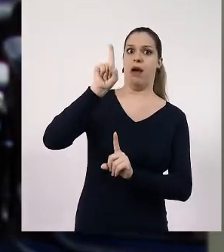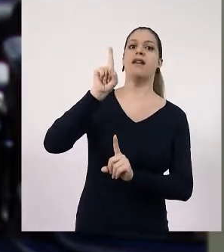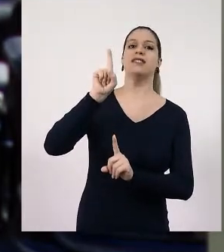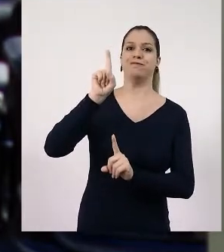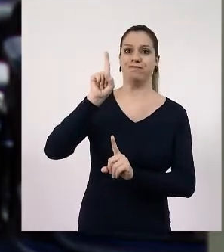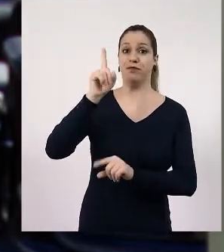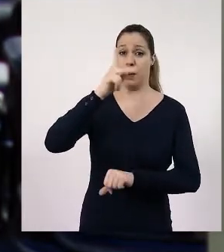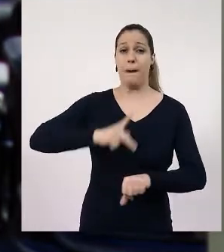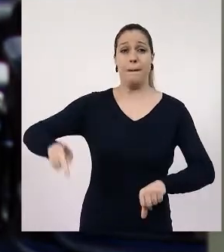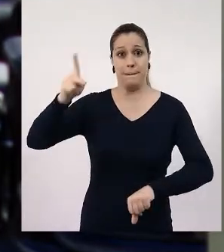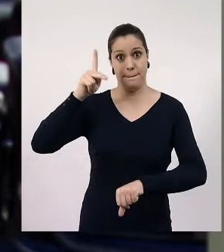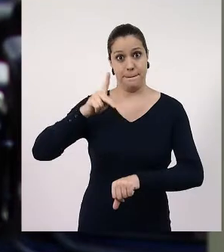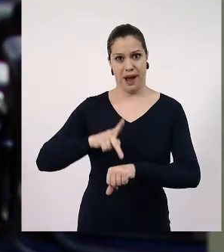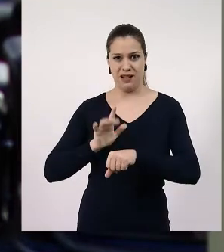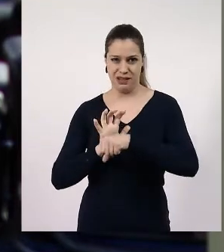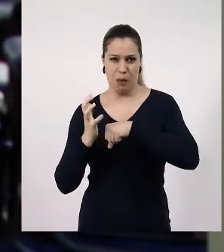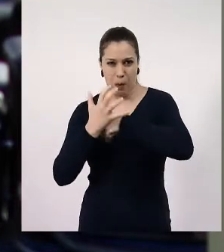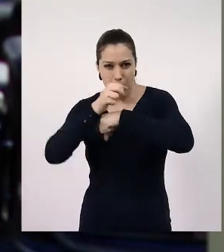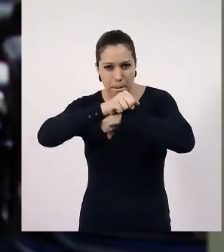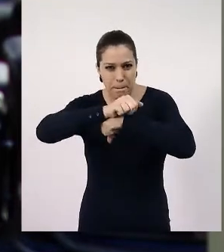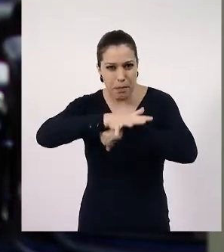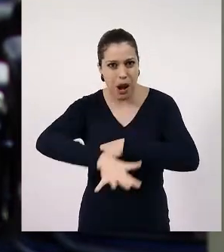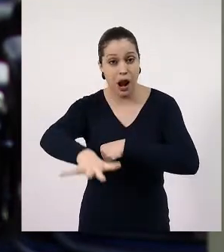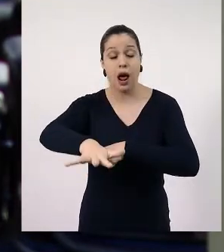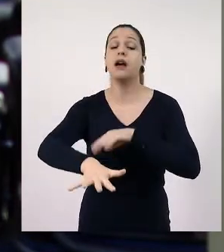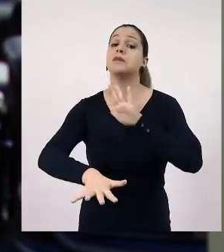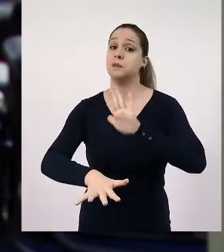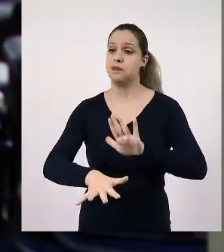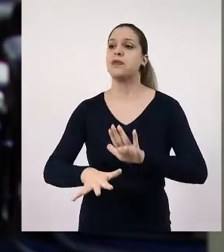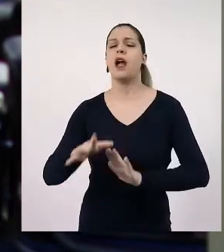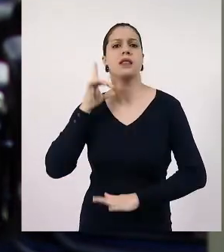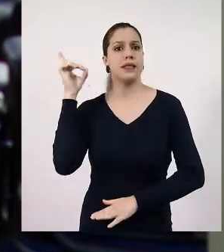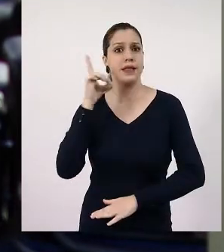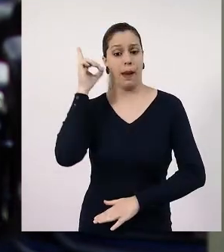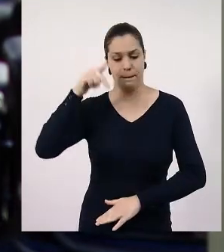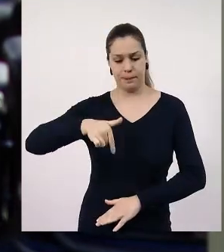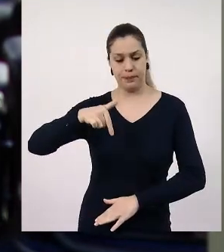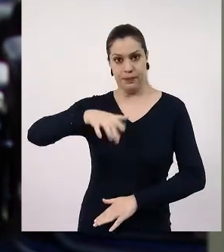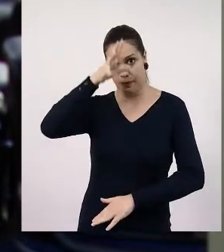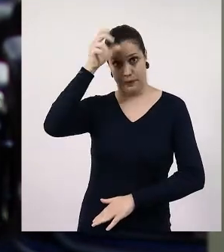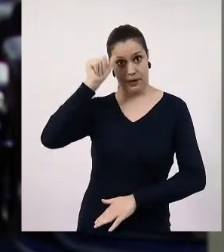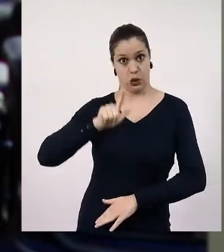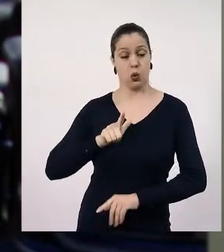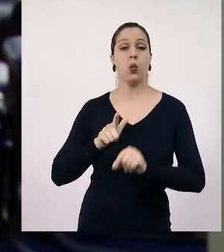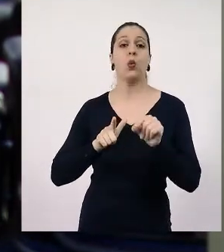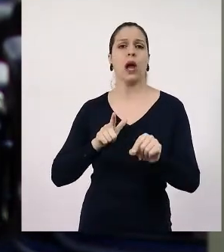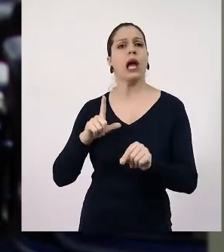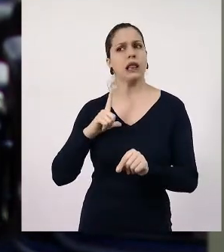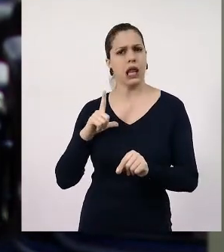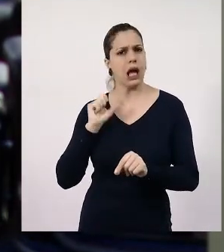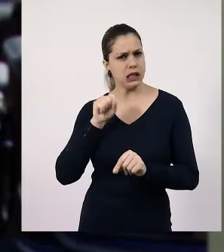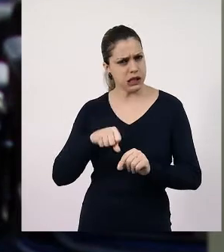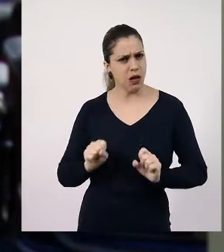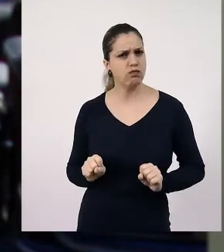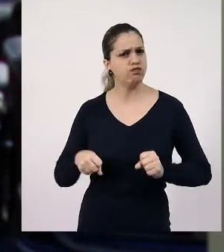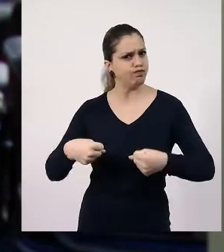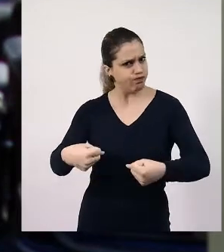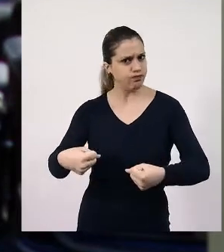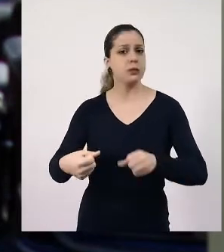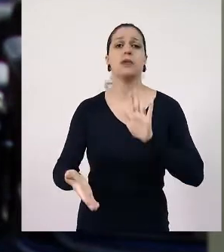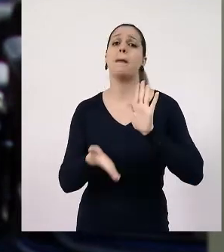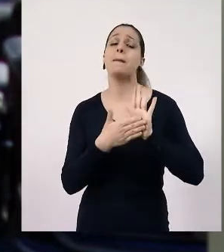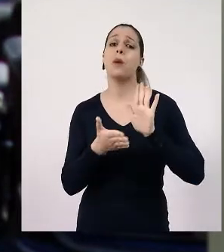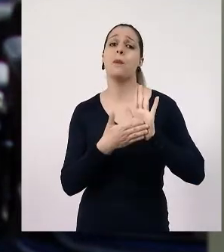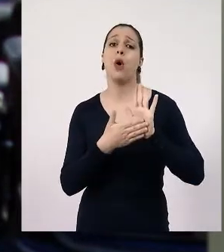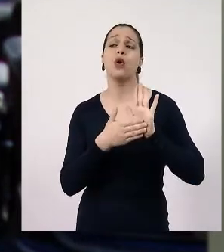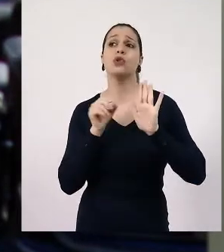aumentando, no país, os parlamentares de Mato Grosso do Sul, eles têm se empenhado em